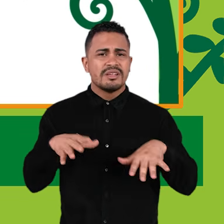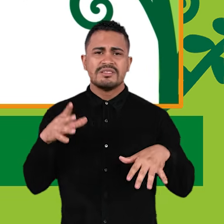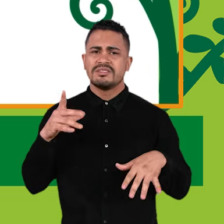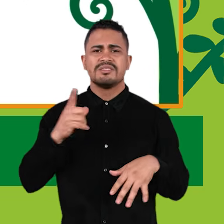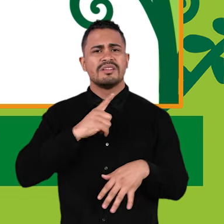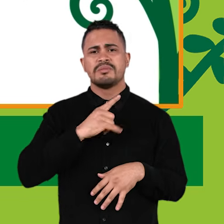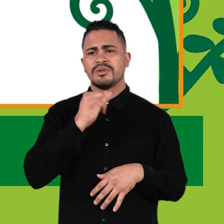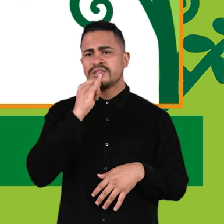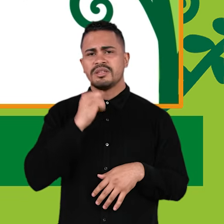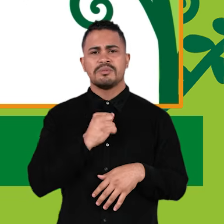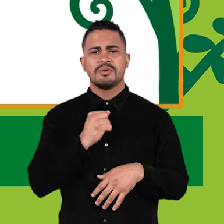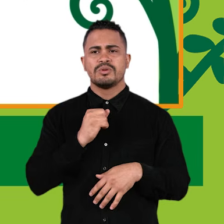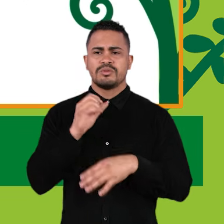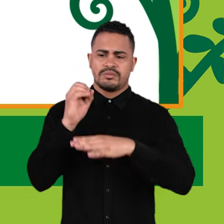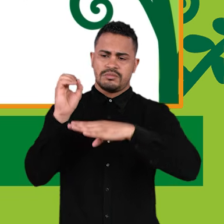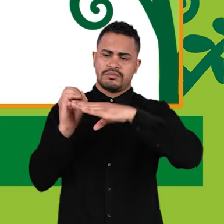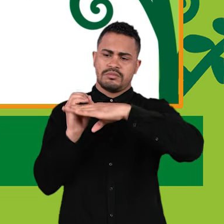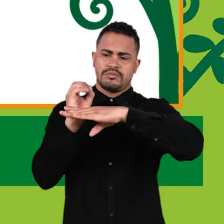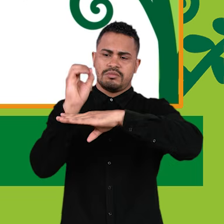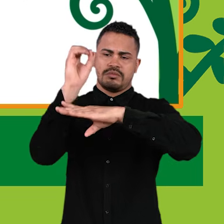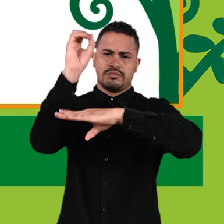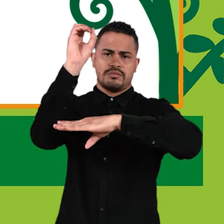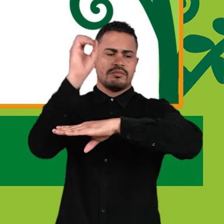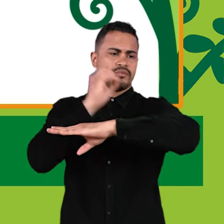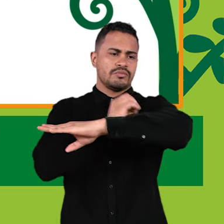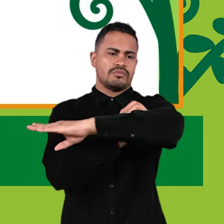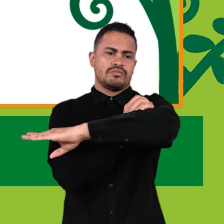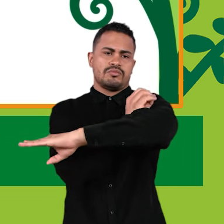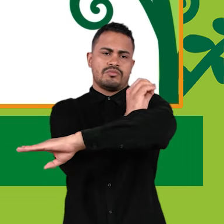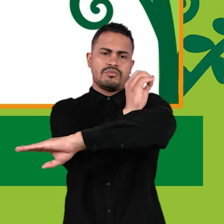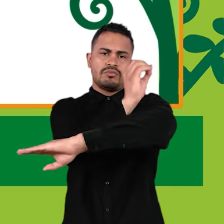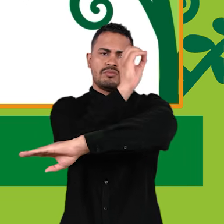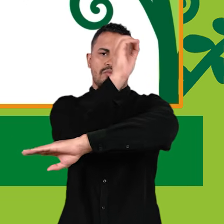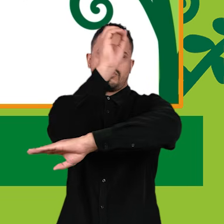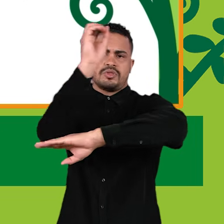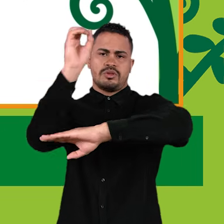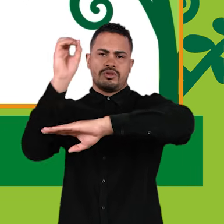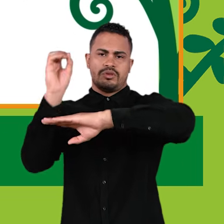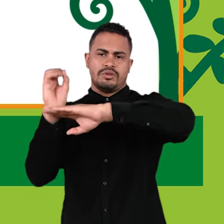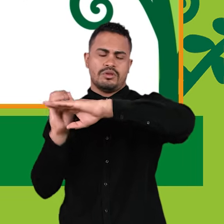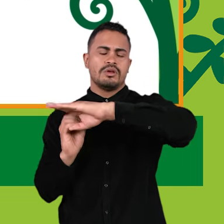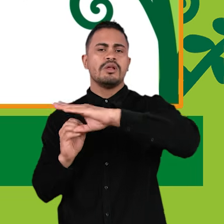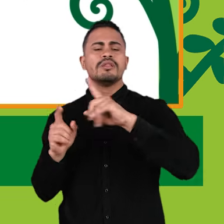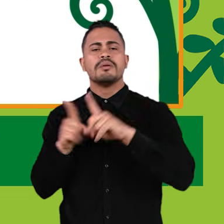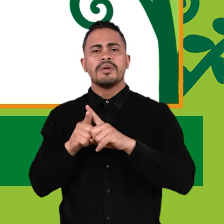por exemplo, no nascer e no pôr do sol. Naquela árvorezinha